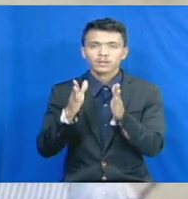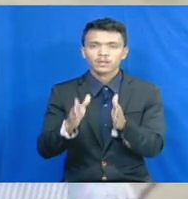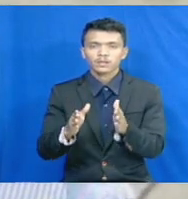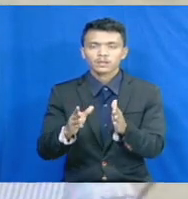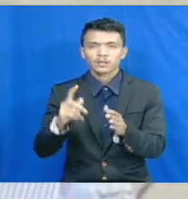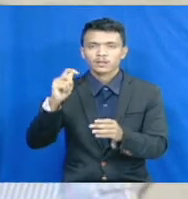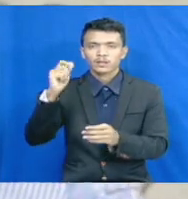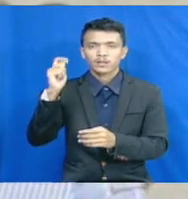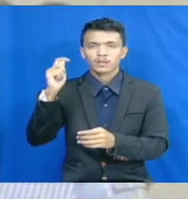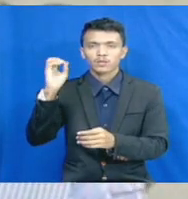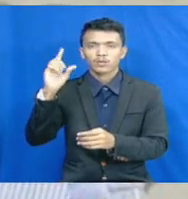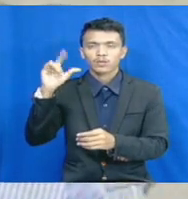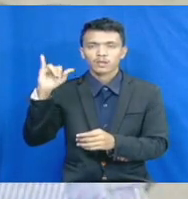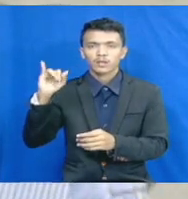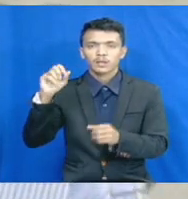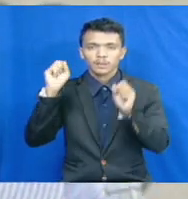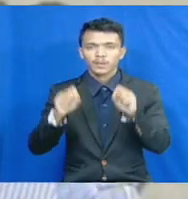Patoli, Belemai,